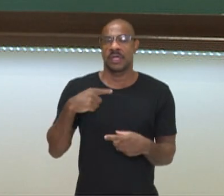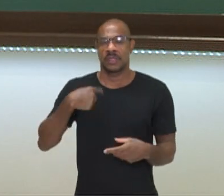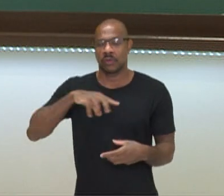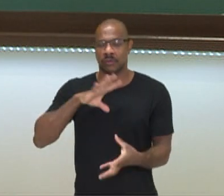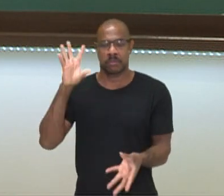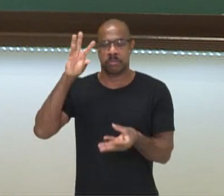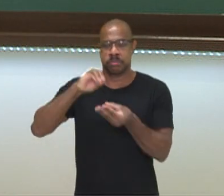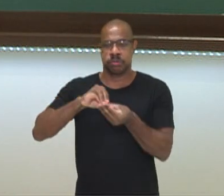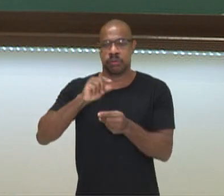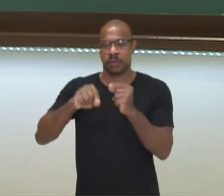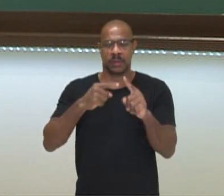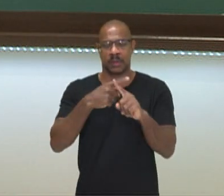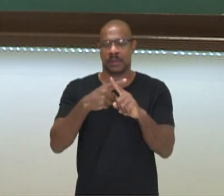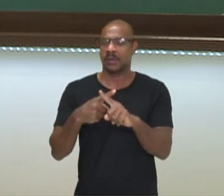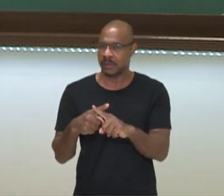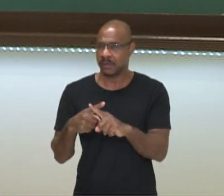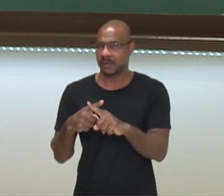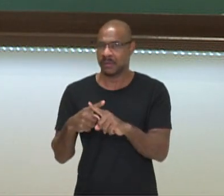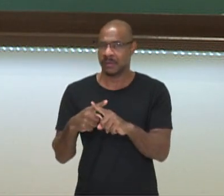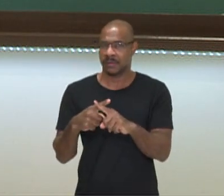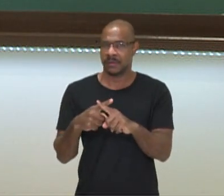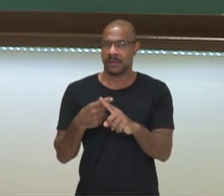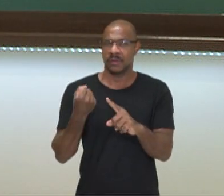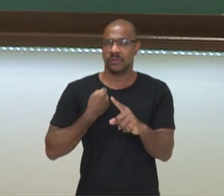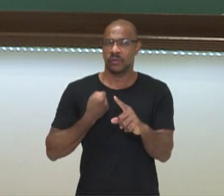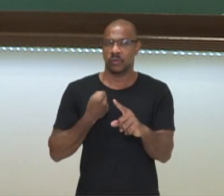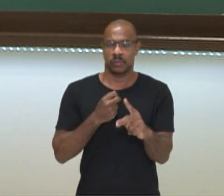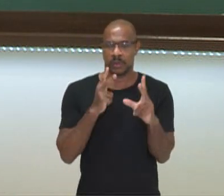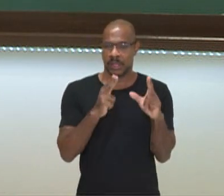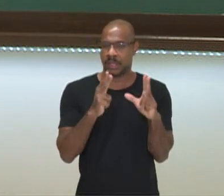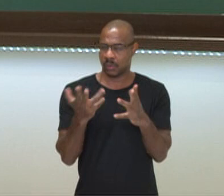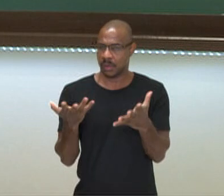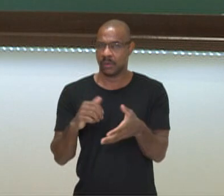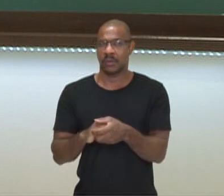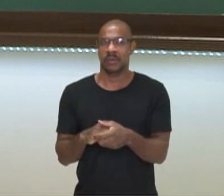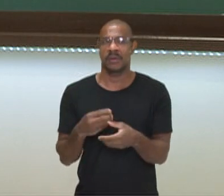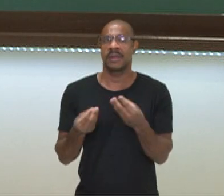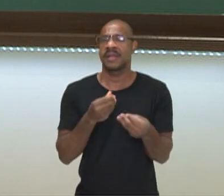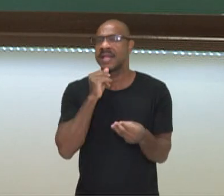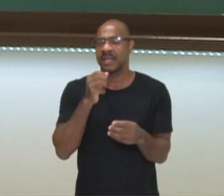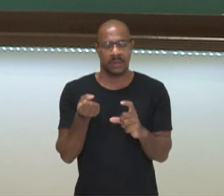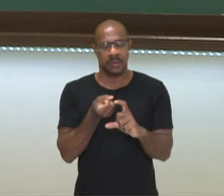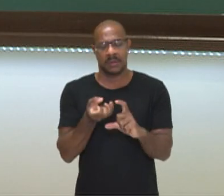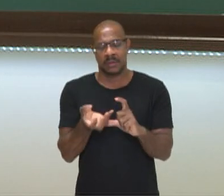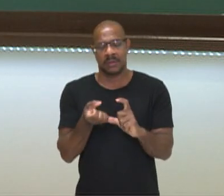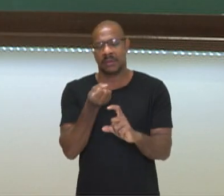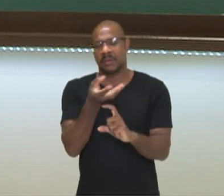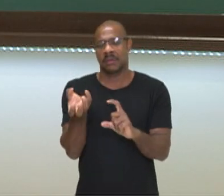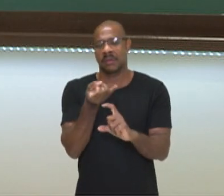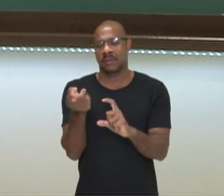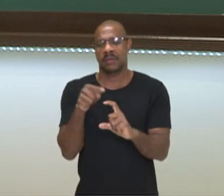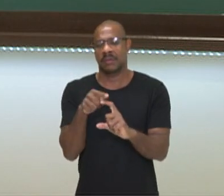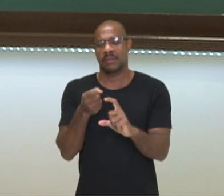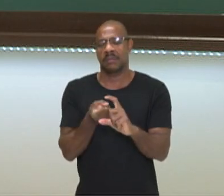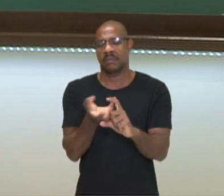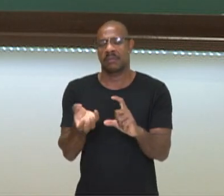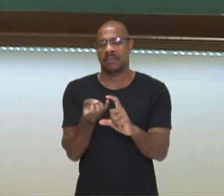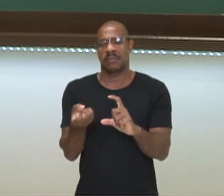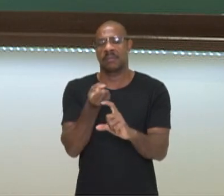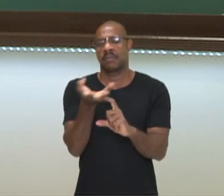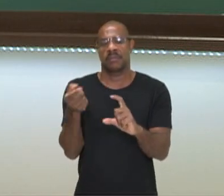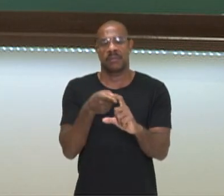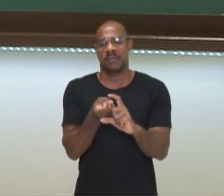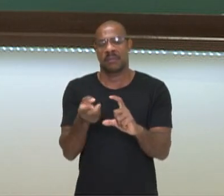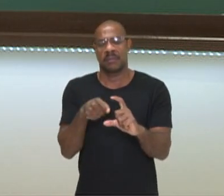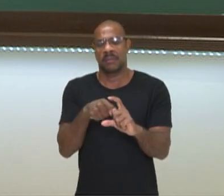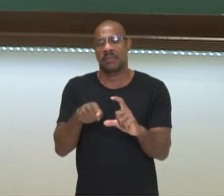uma multiplicação de fatores iguais. E eu resumo isso como um número escrito embaixo e um número escrito em cima. Esse número que está